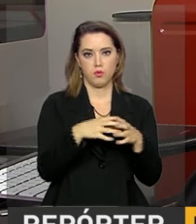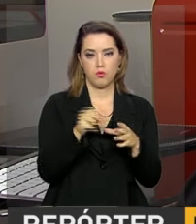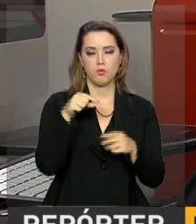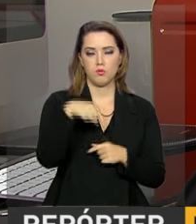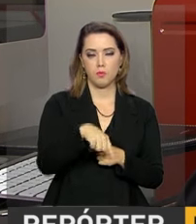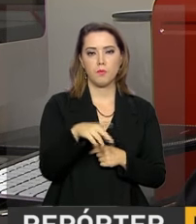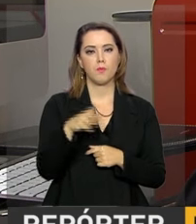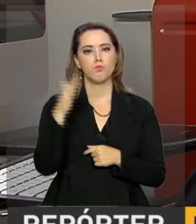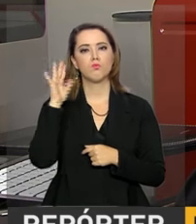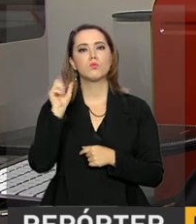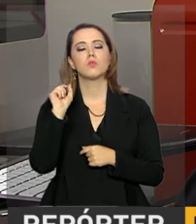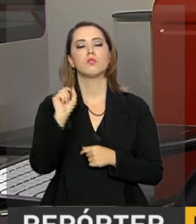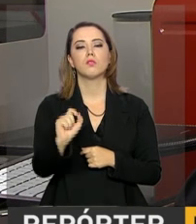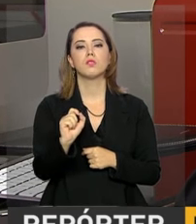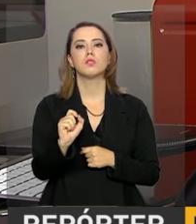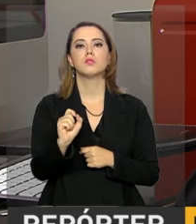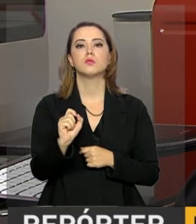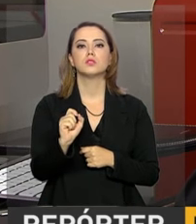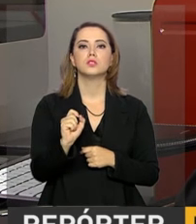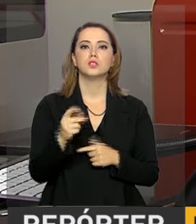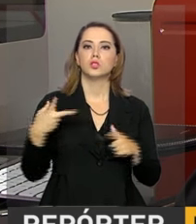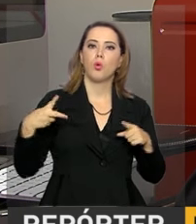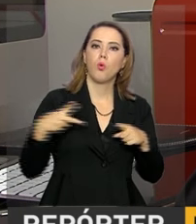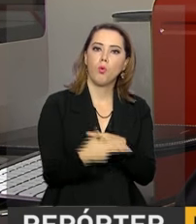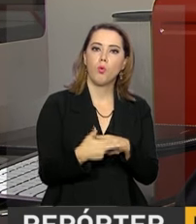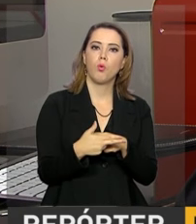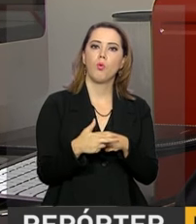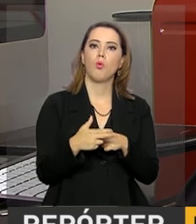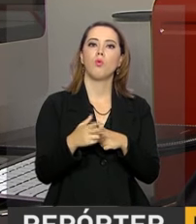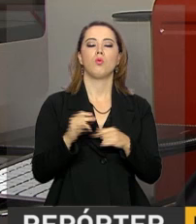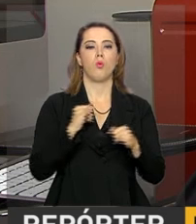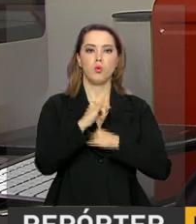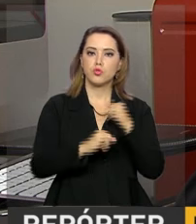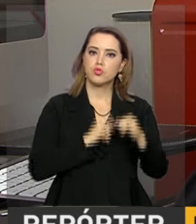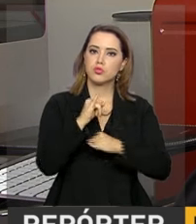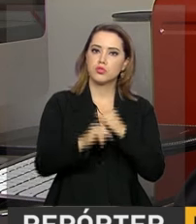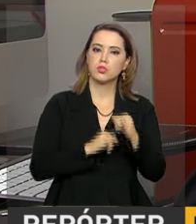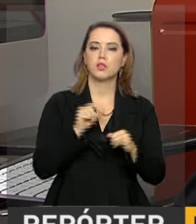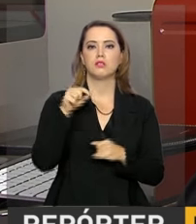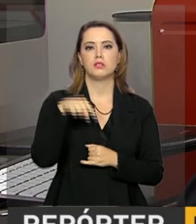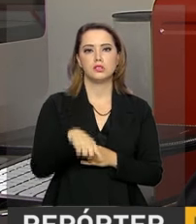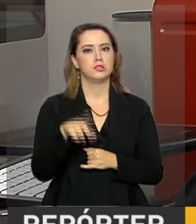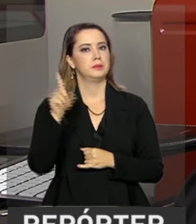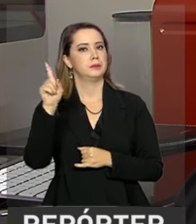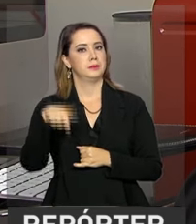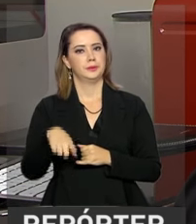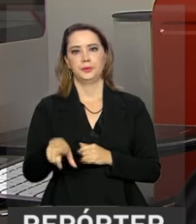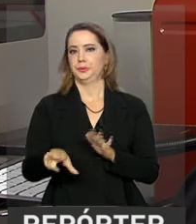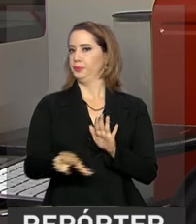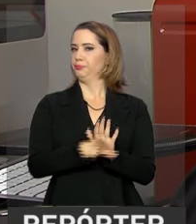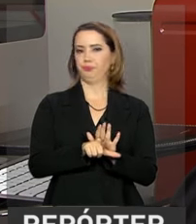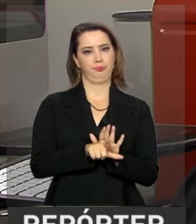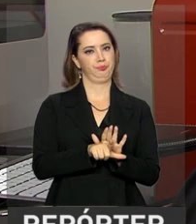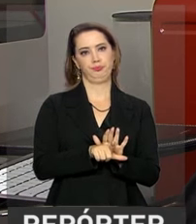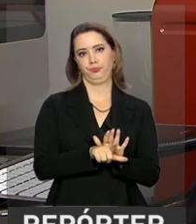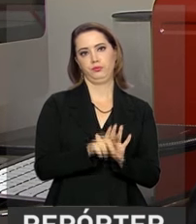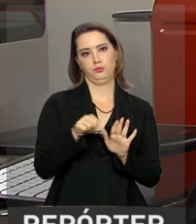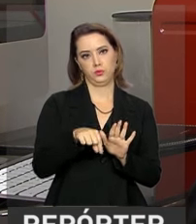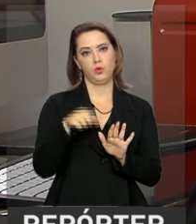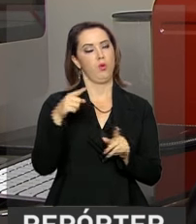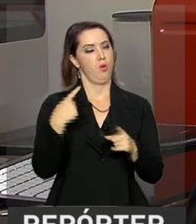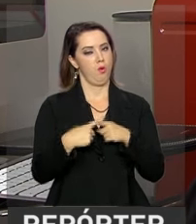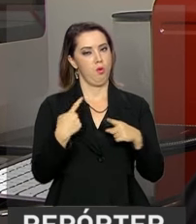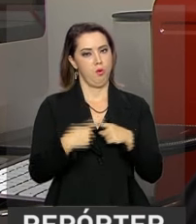entendemos que o corte da banda larga fixa é totalmente ilícito é totalmente ilegal Exatamente porque vai ferir